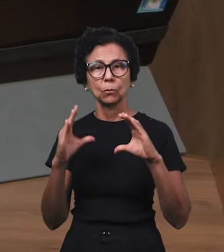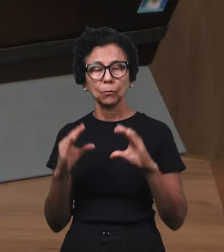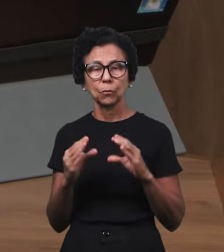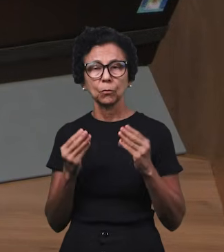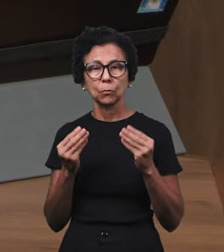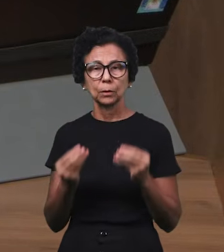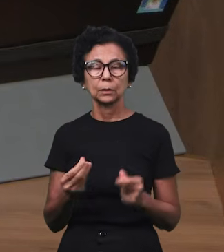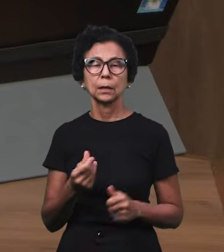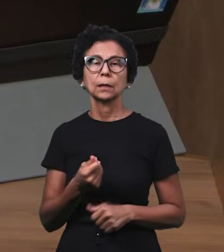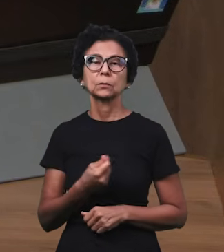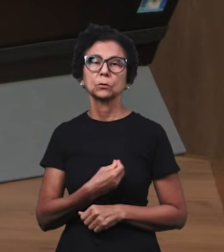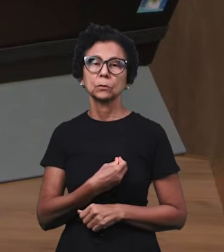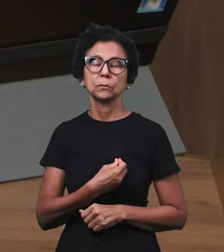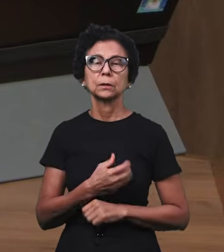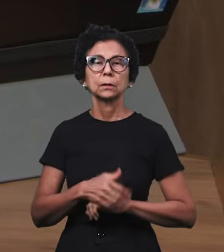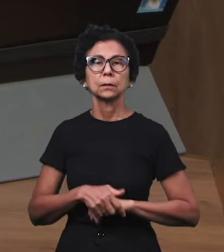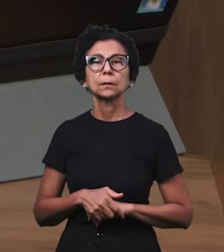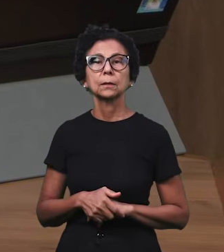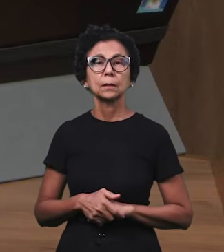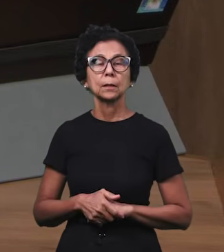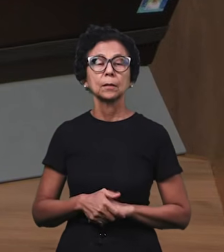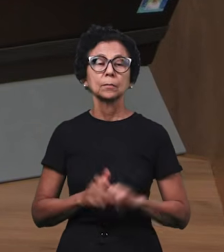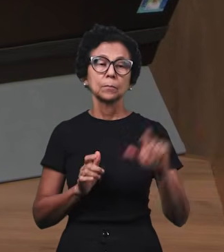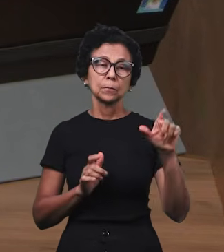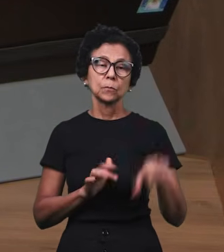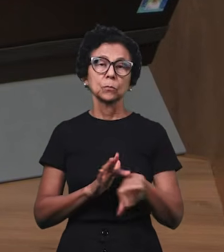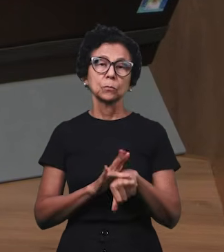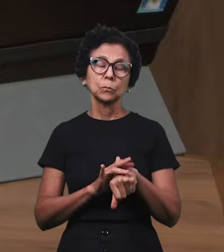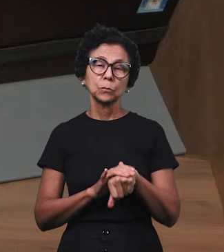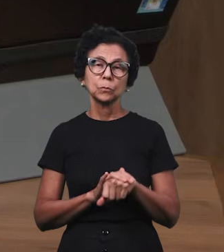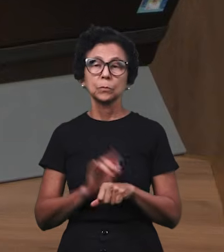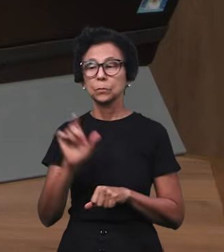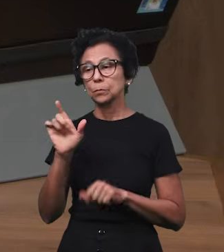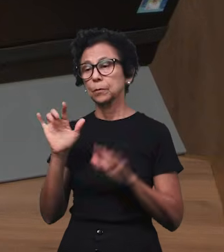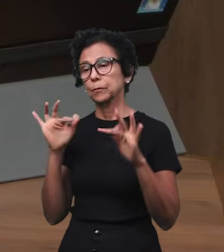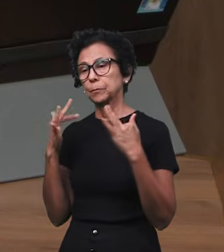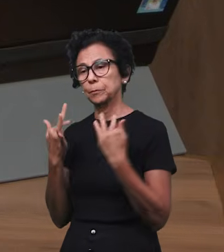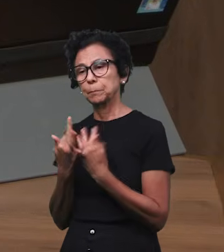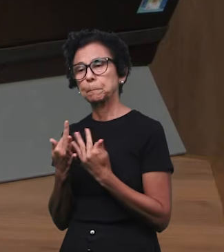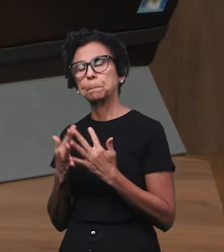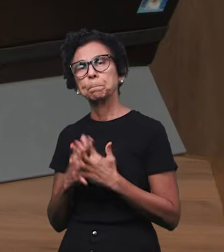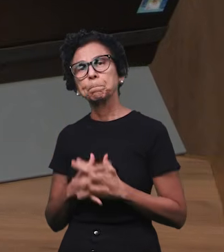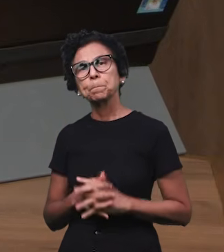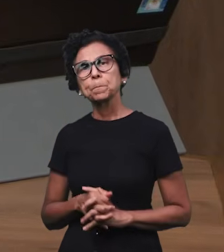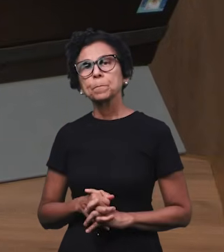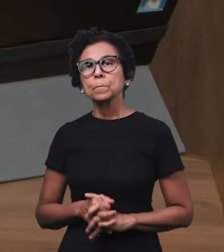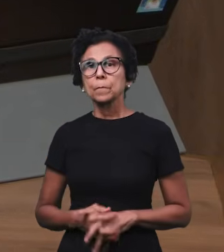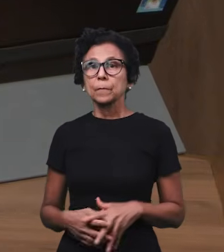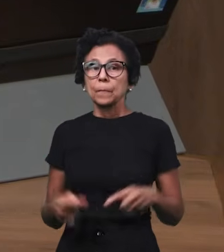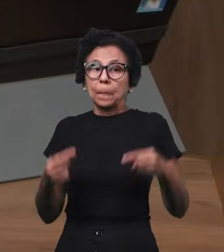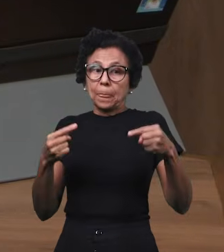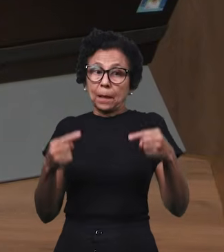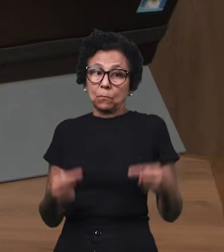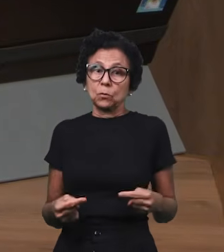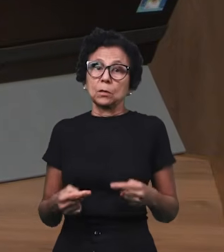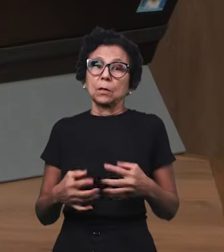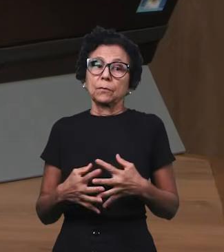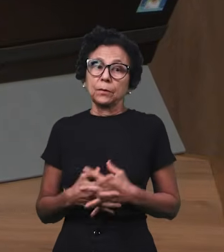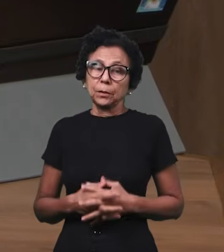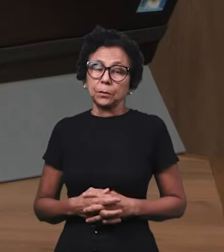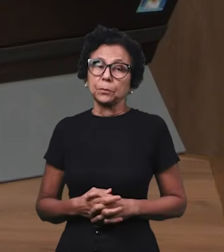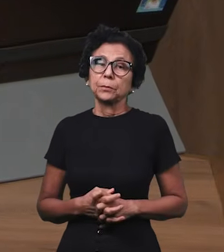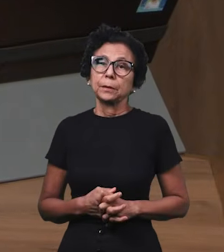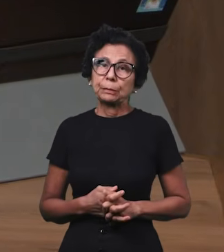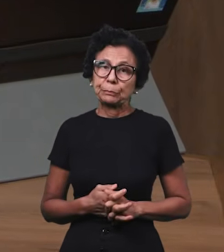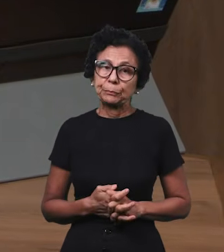para o paciente, para o familiar, né? E às vezes é mais desafiador do que o